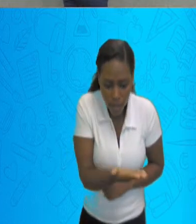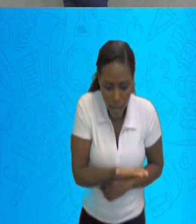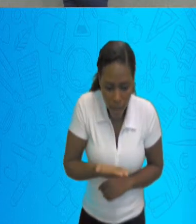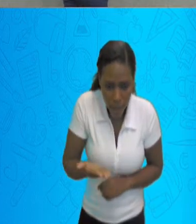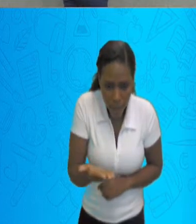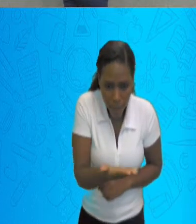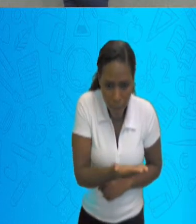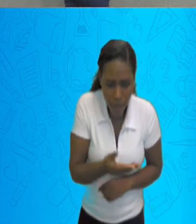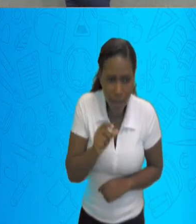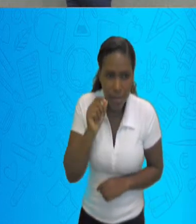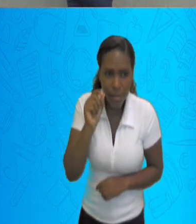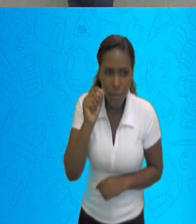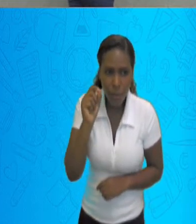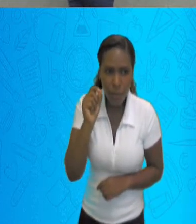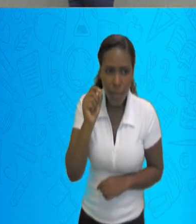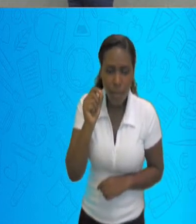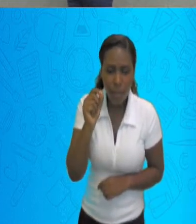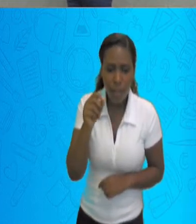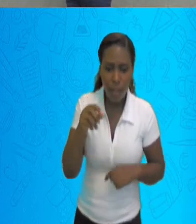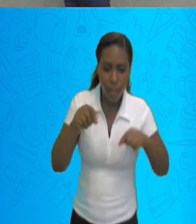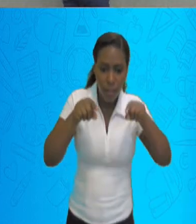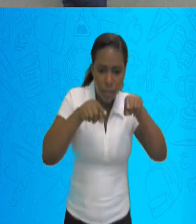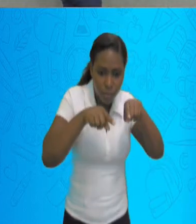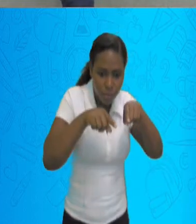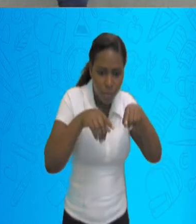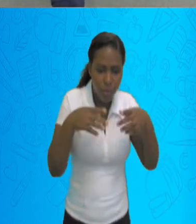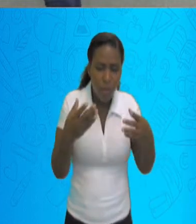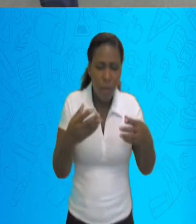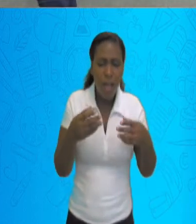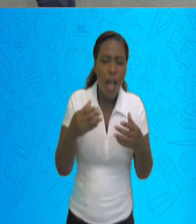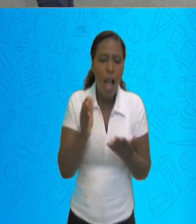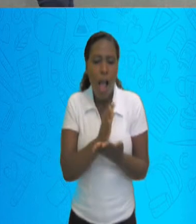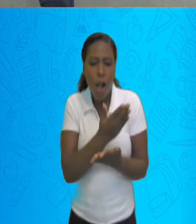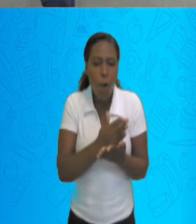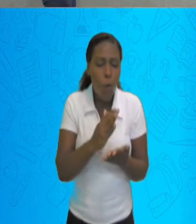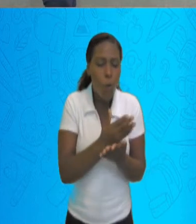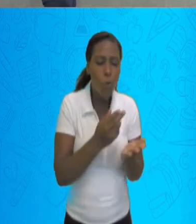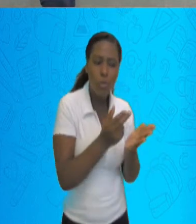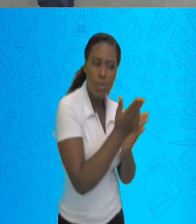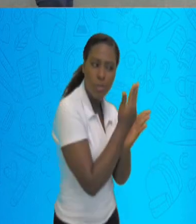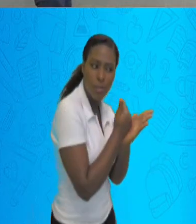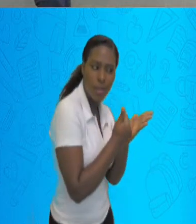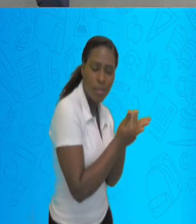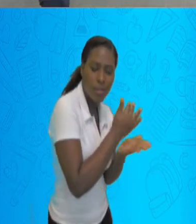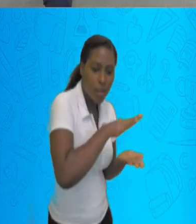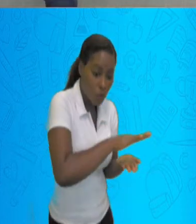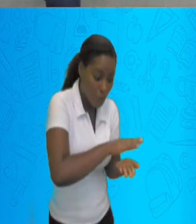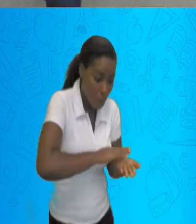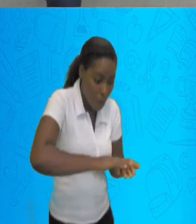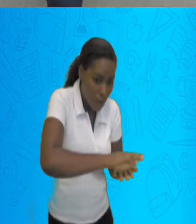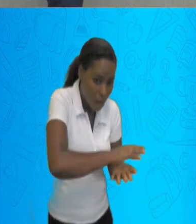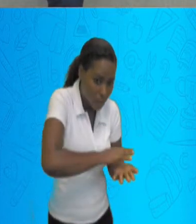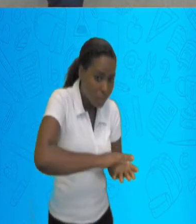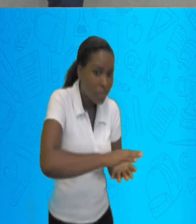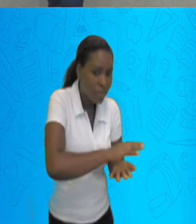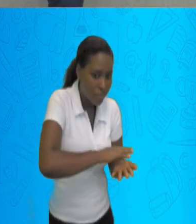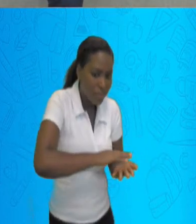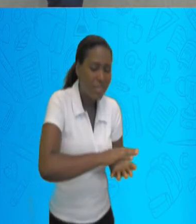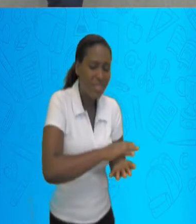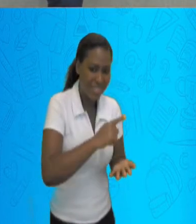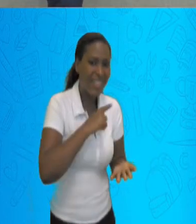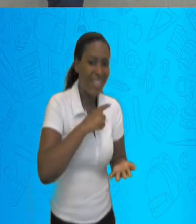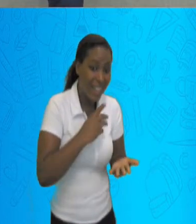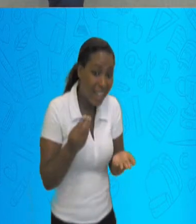um polígono que seria o triângulo, a base triangular. Eles também são paralelos, olha só, eles não